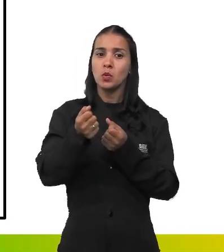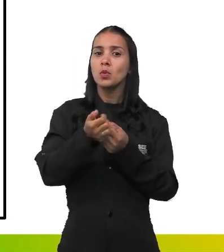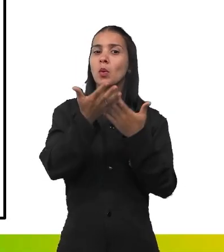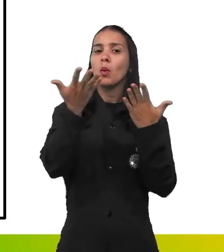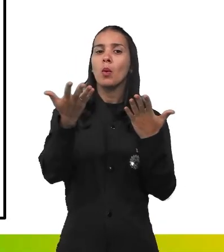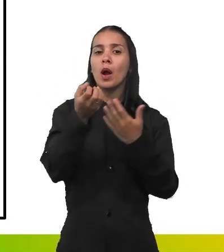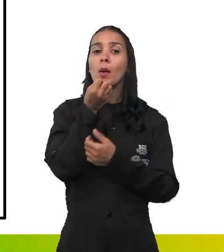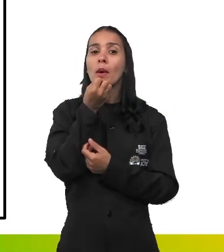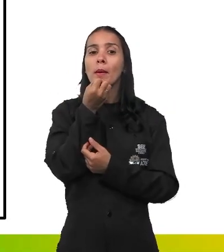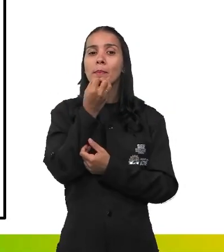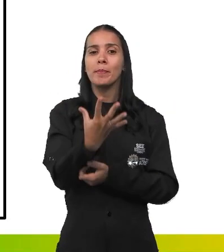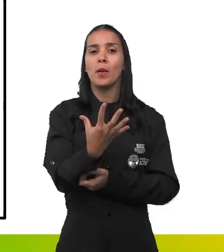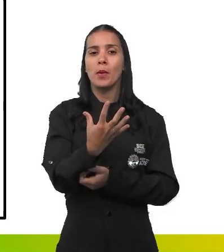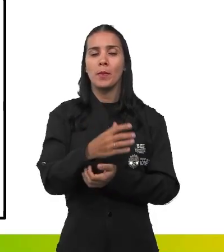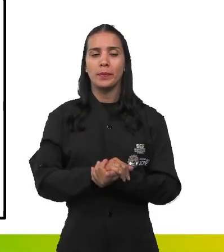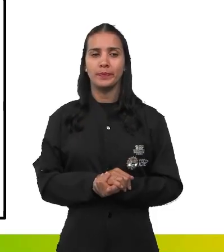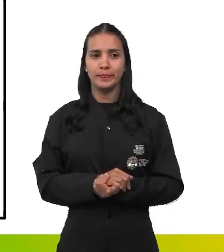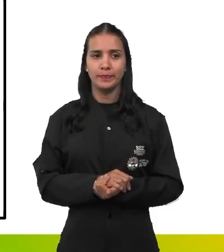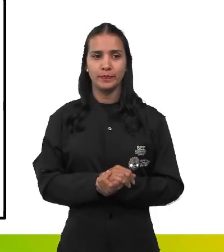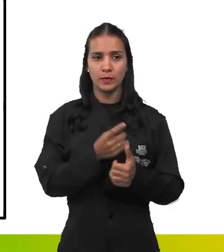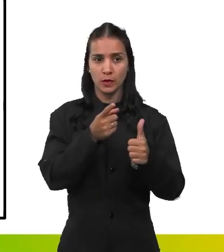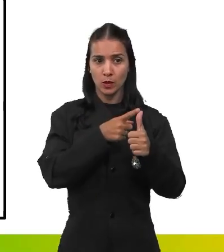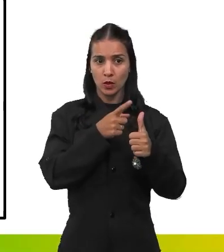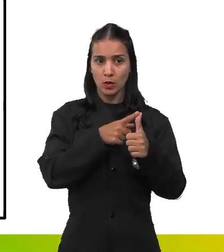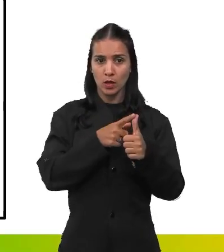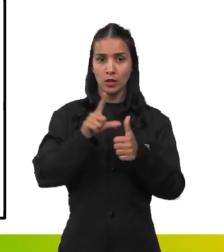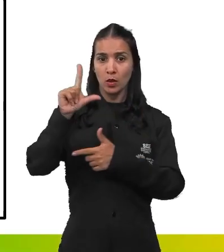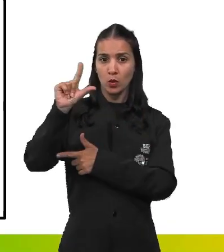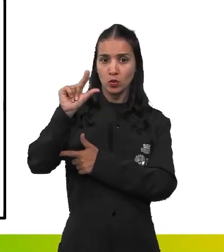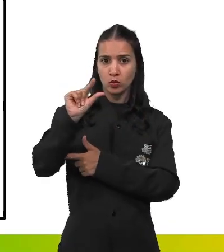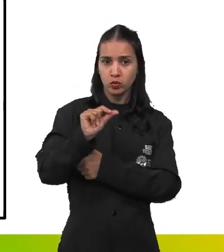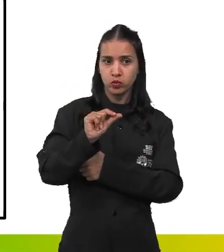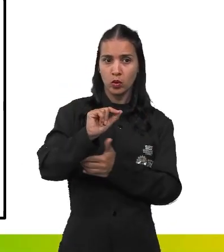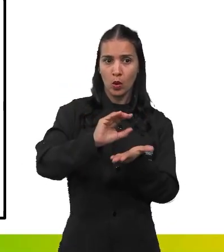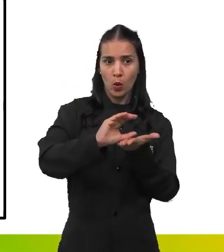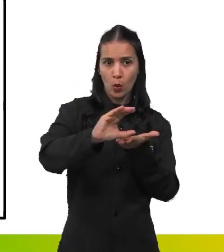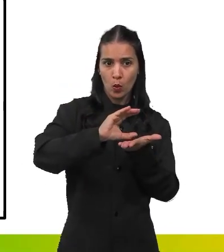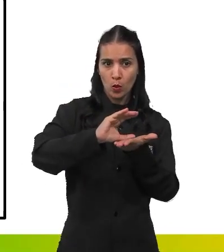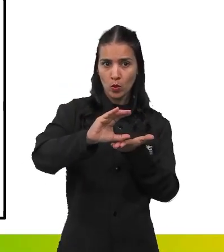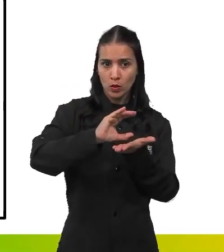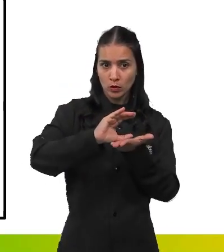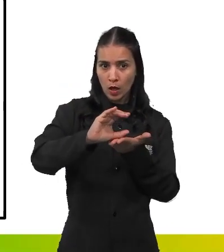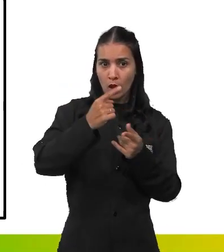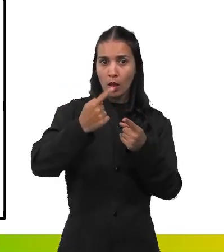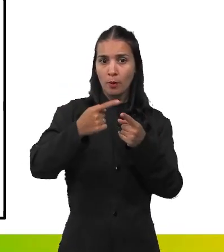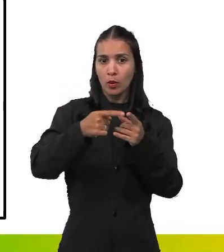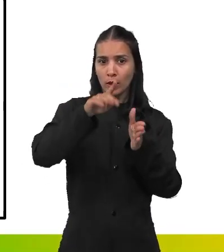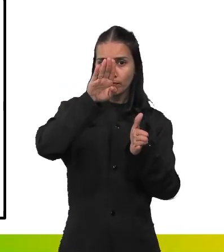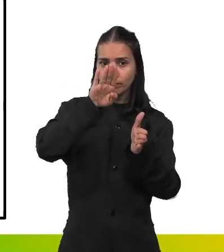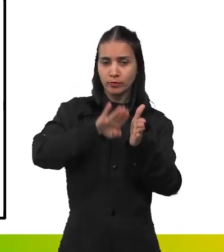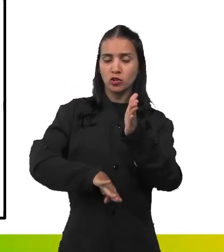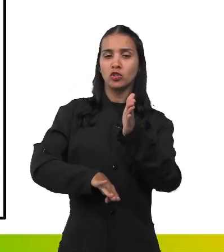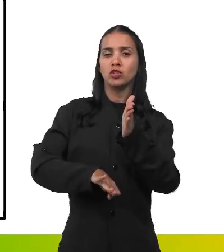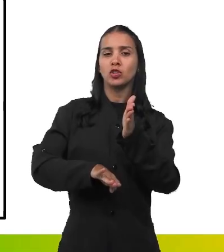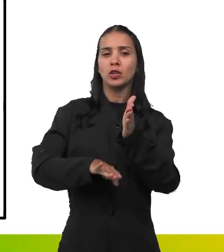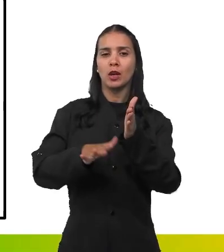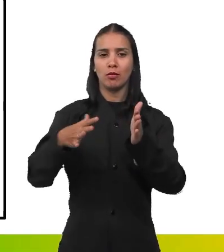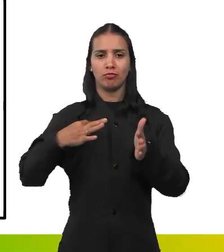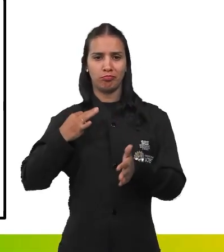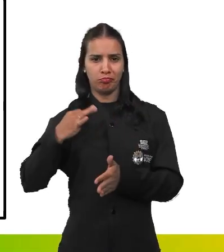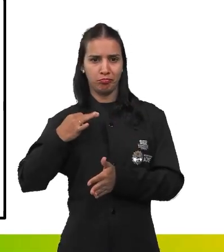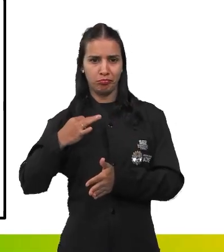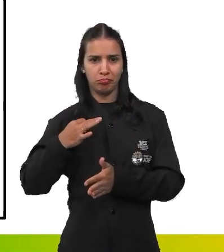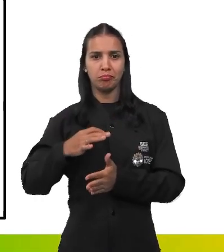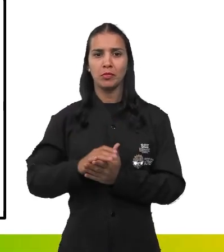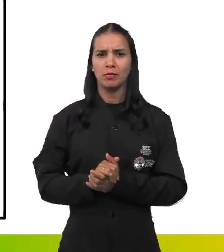híbrido. Letra A, reduzir os custos da produção ao eliminar a necessidade de um figurino. Aqui ela não falou nada